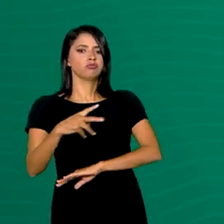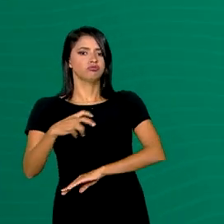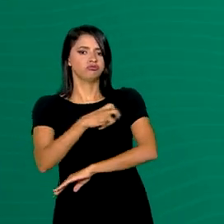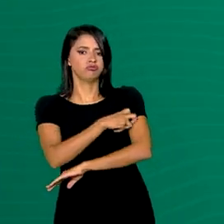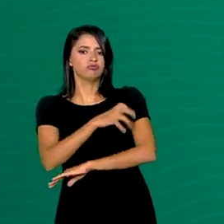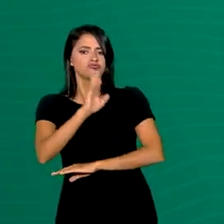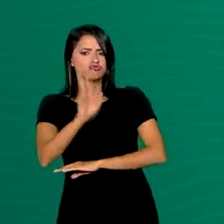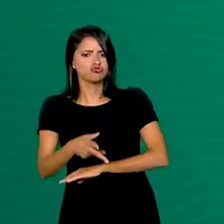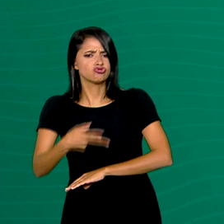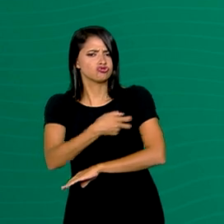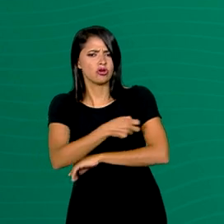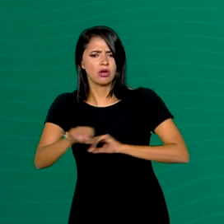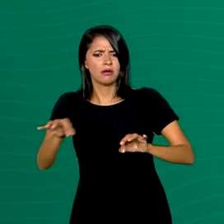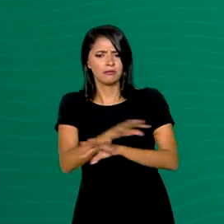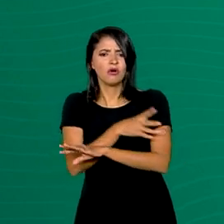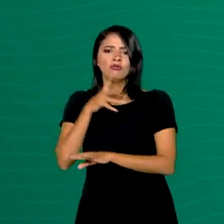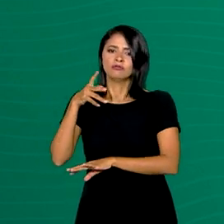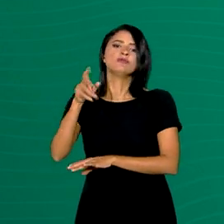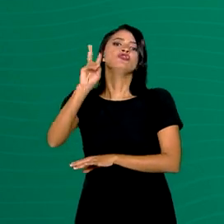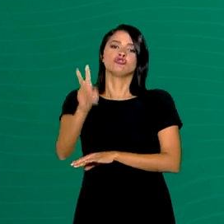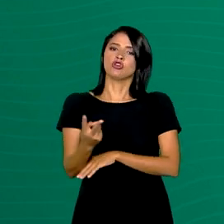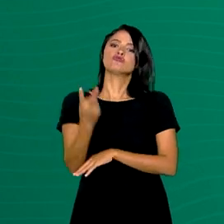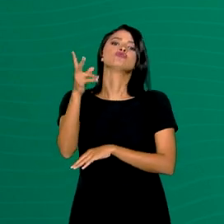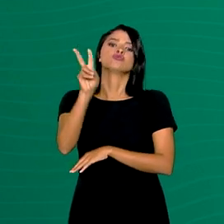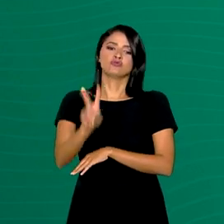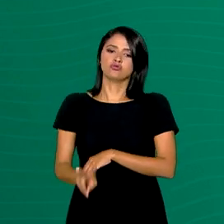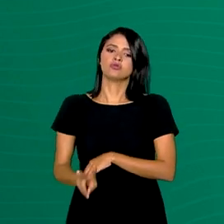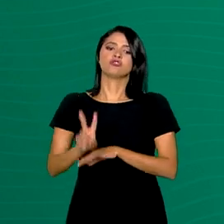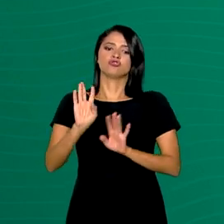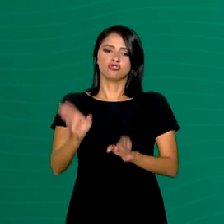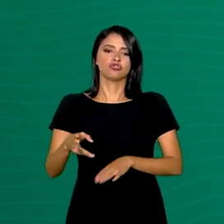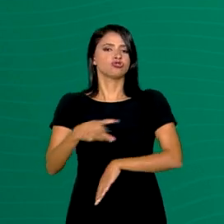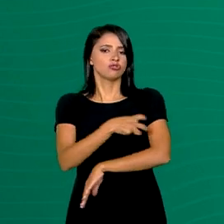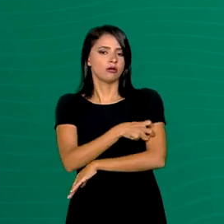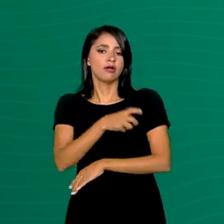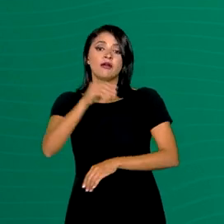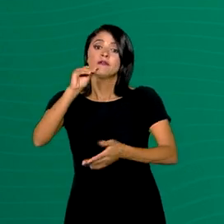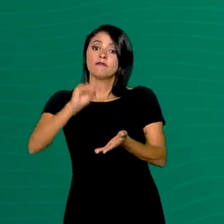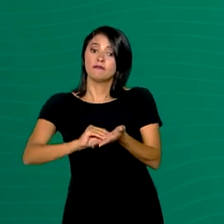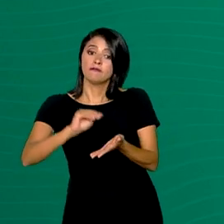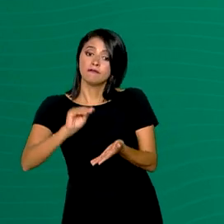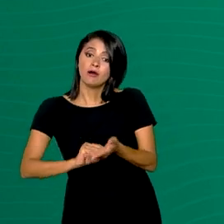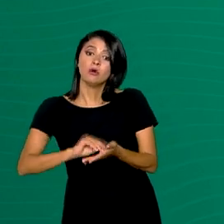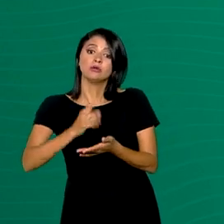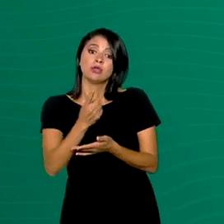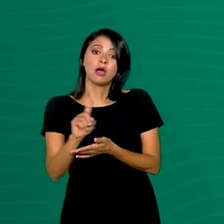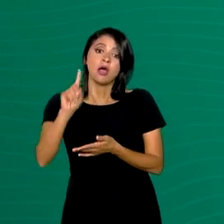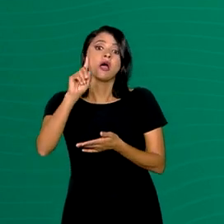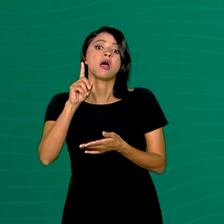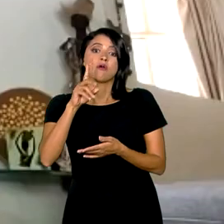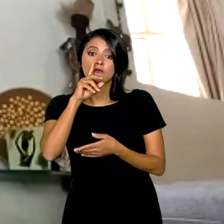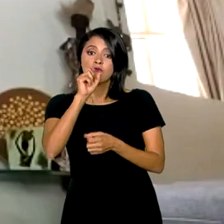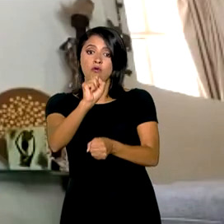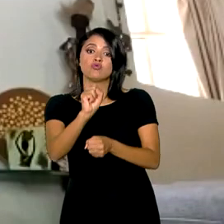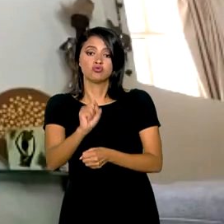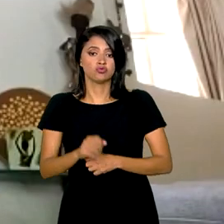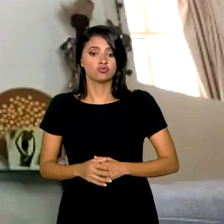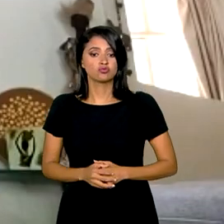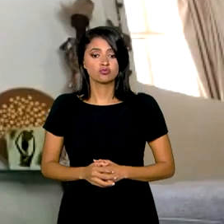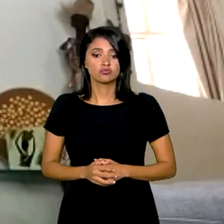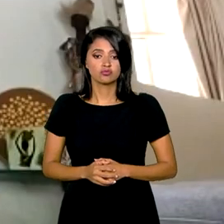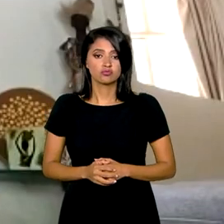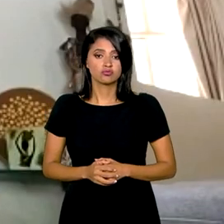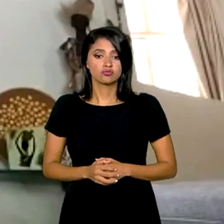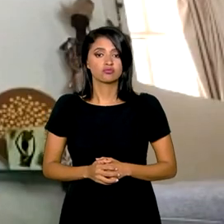já imunizou suas meninas com duas doses pediátricas. Falta apenas a dose de reforço. Foi um momento